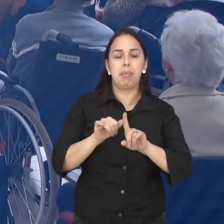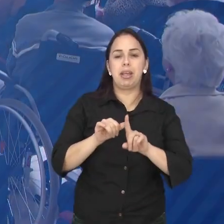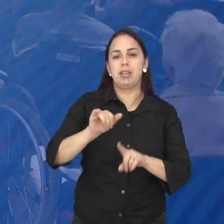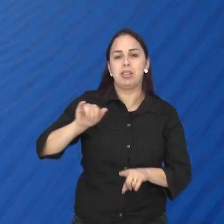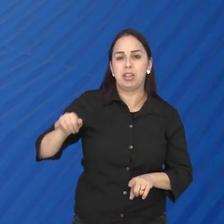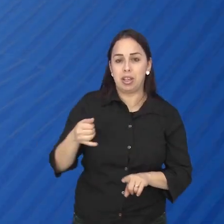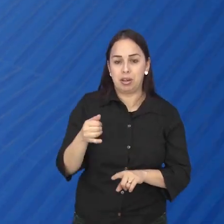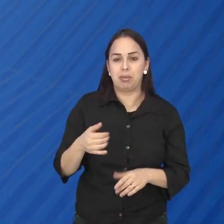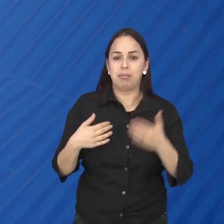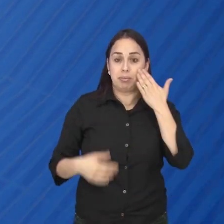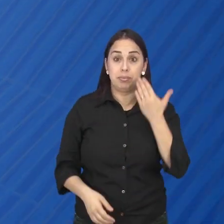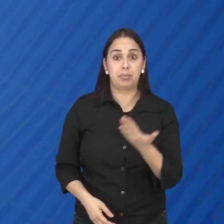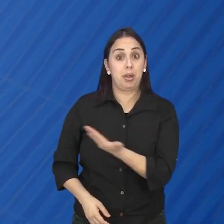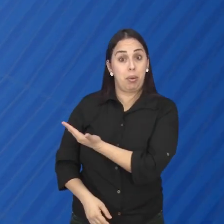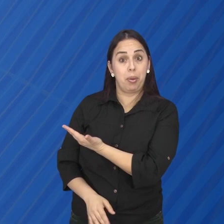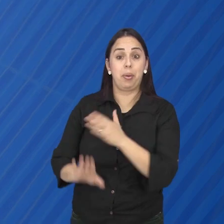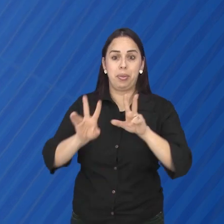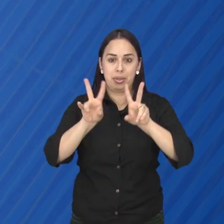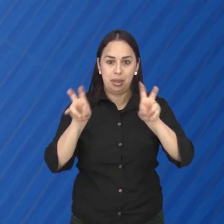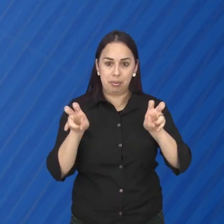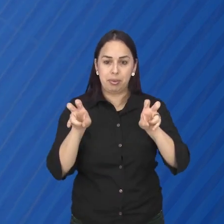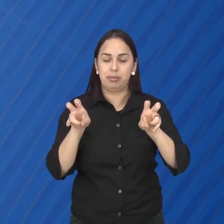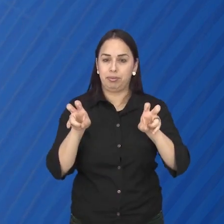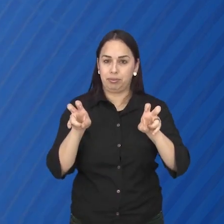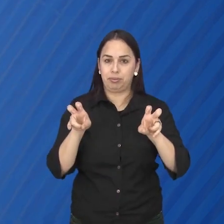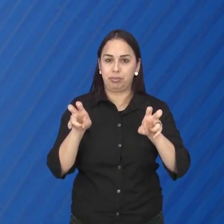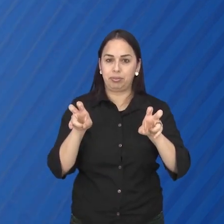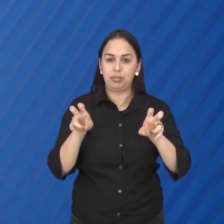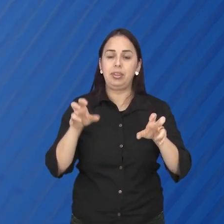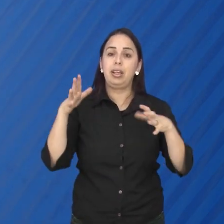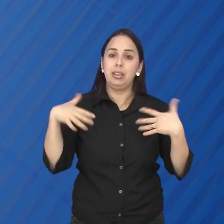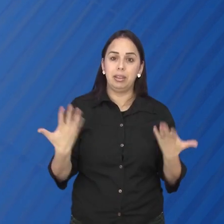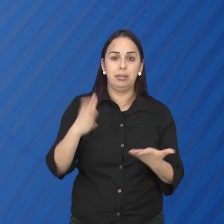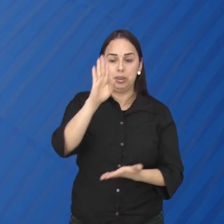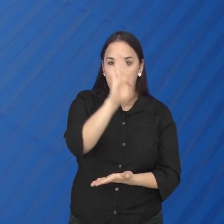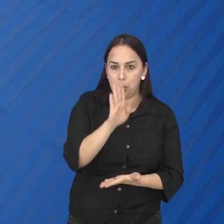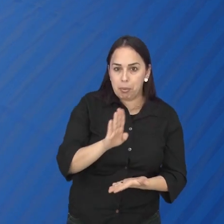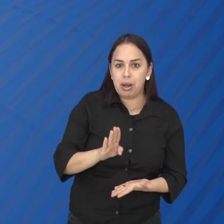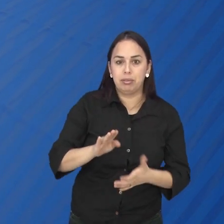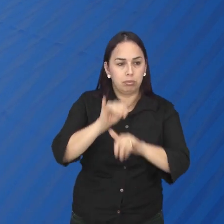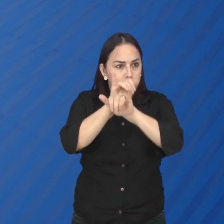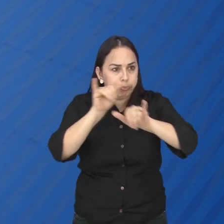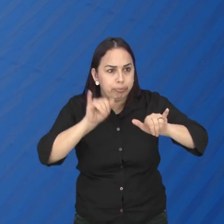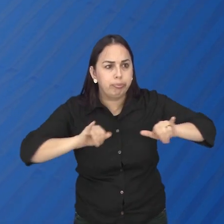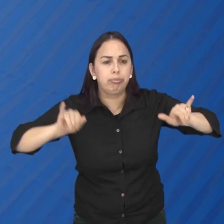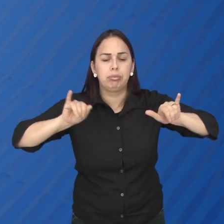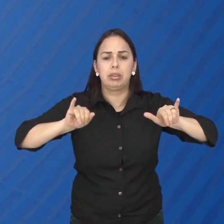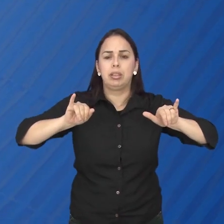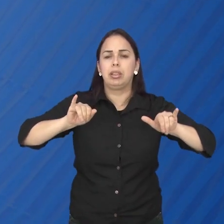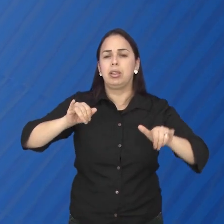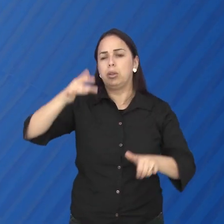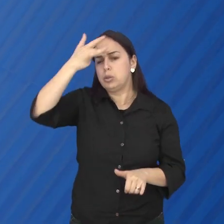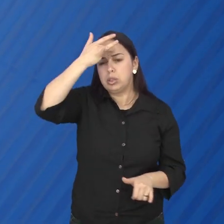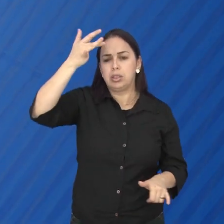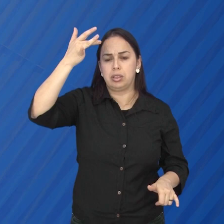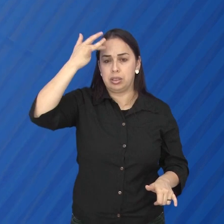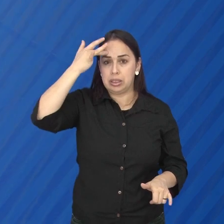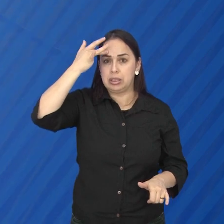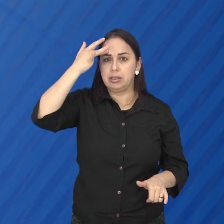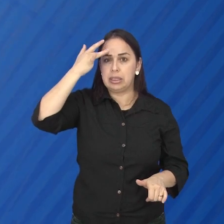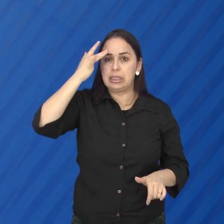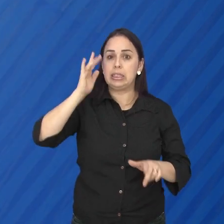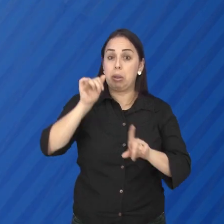como tema A Vida Pede Equilíbrio. Ao redor do país, ações para reflexão sobre cuidados com a saúde mental